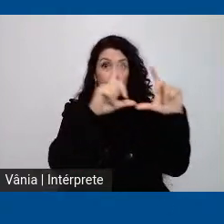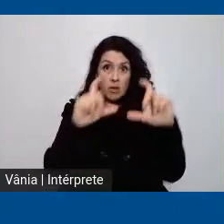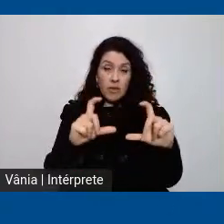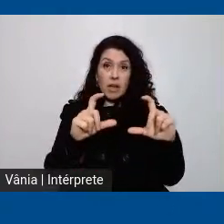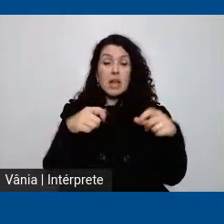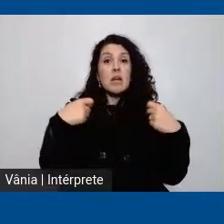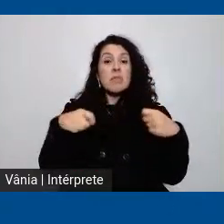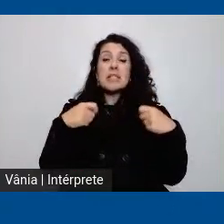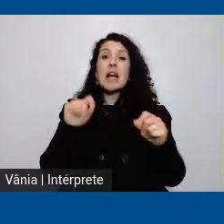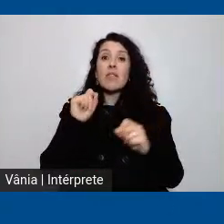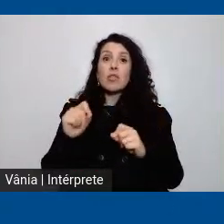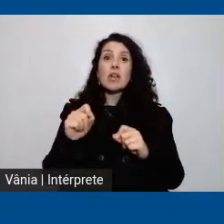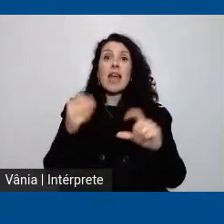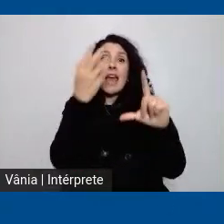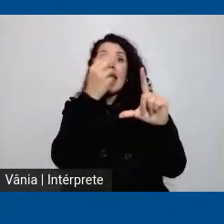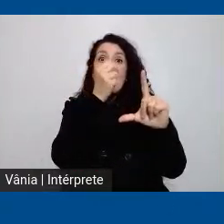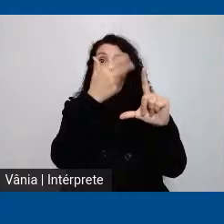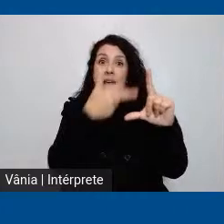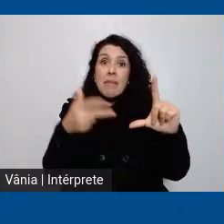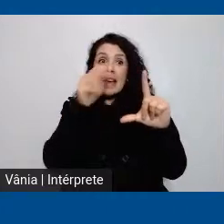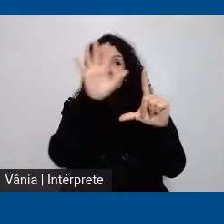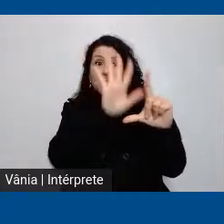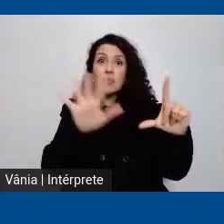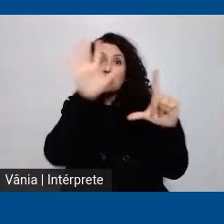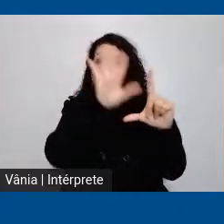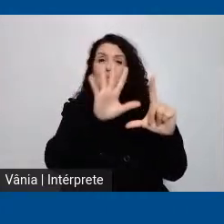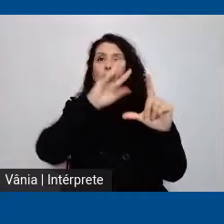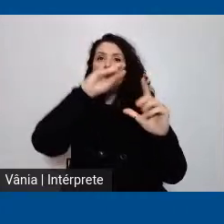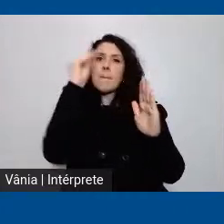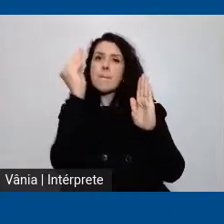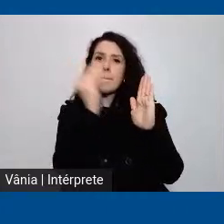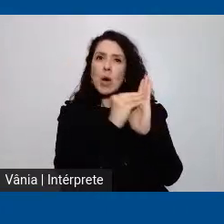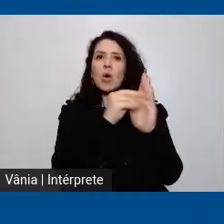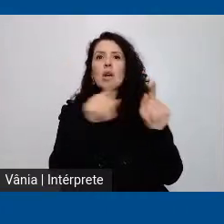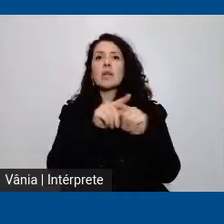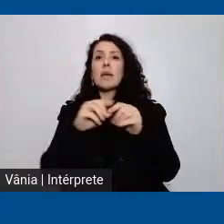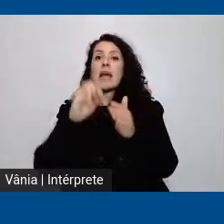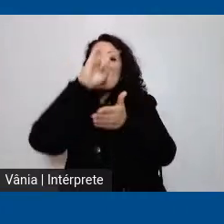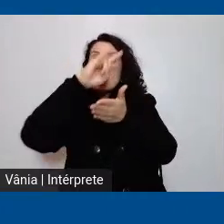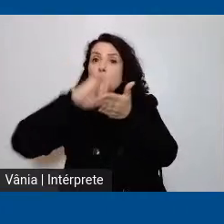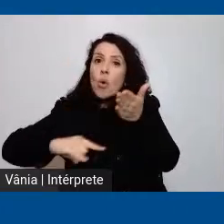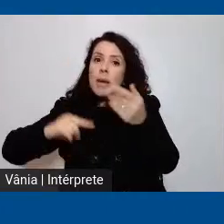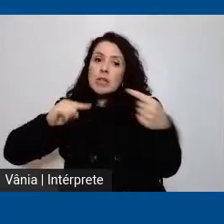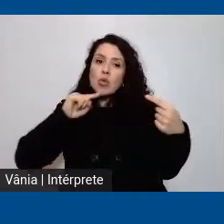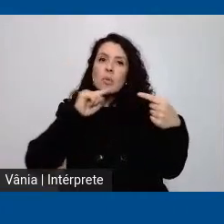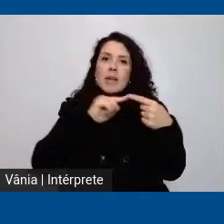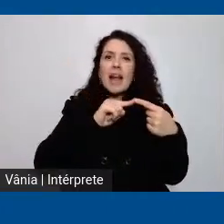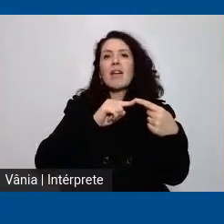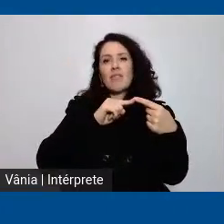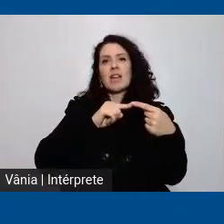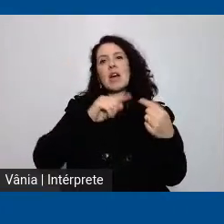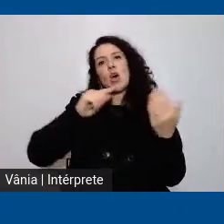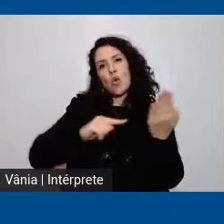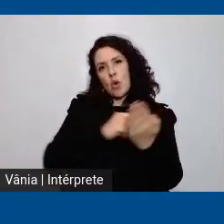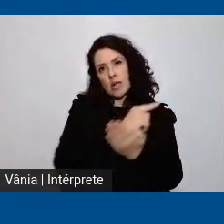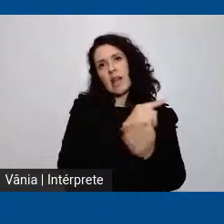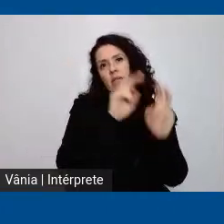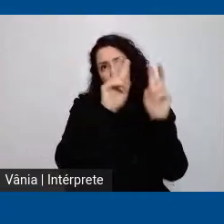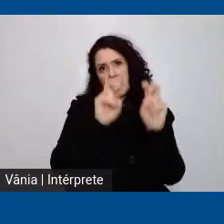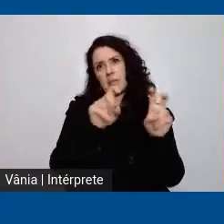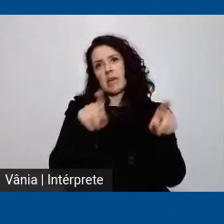com imagens do próprio Ferreis, né? E com documentos que estivessem relacionados aos assuntos dos cadernos,